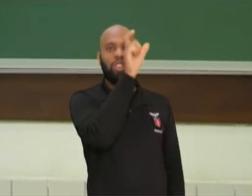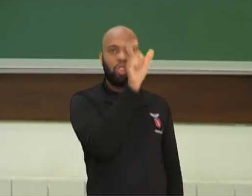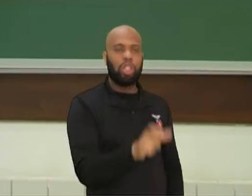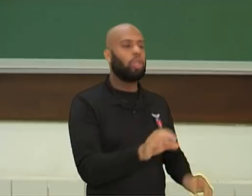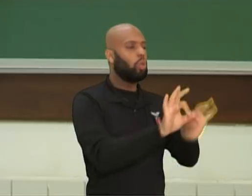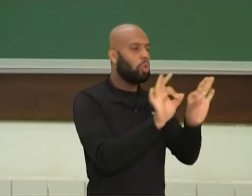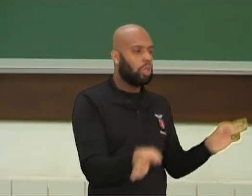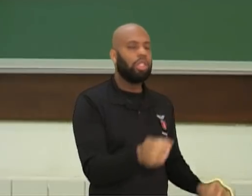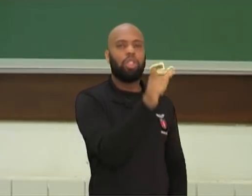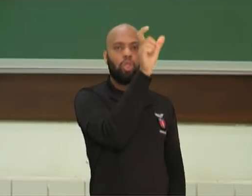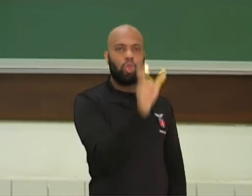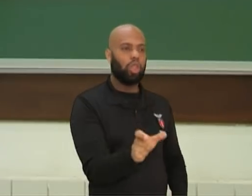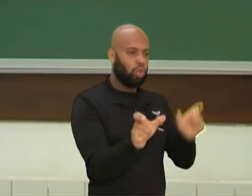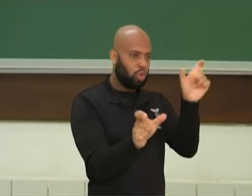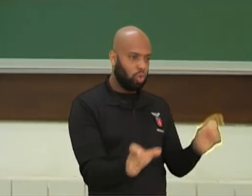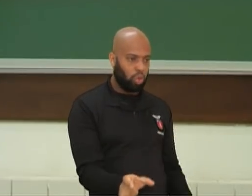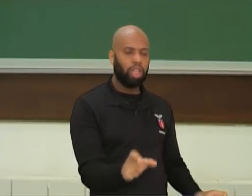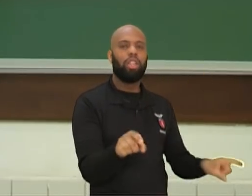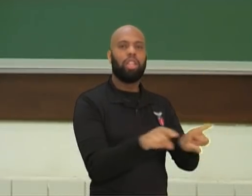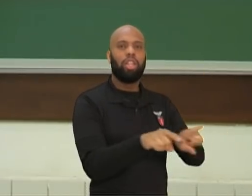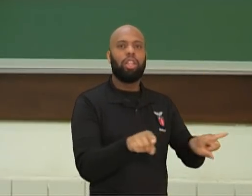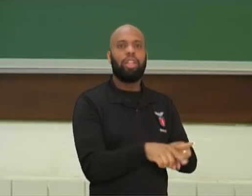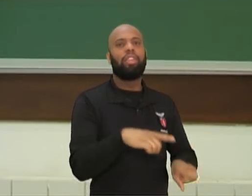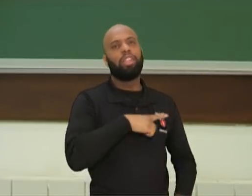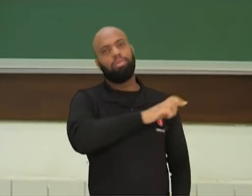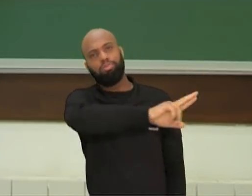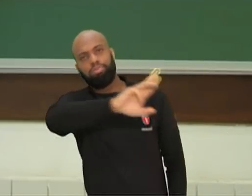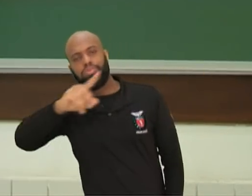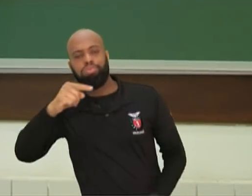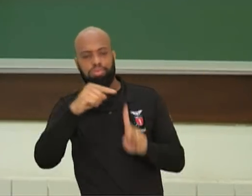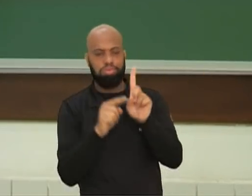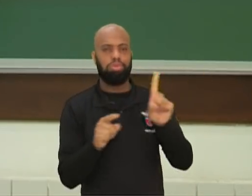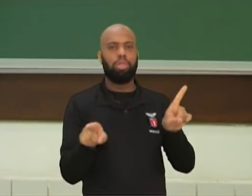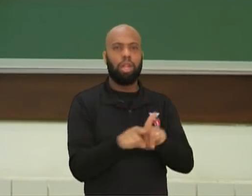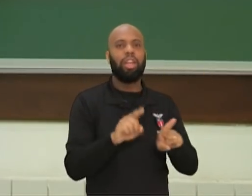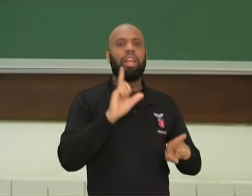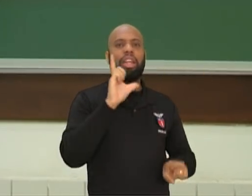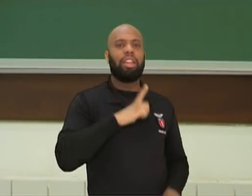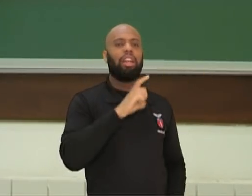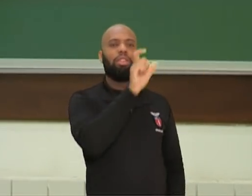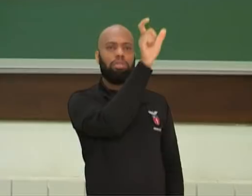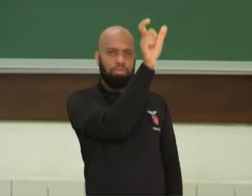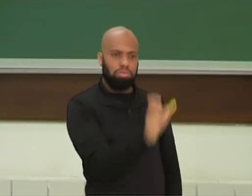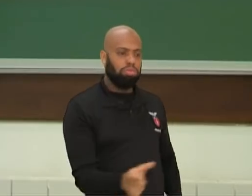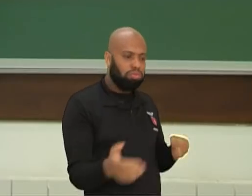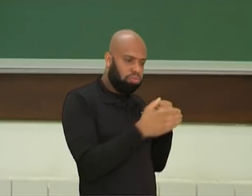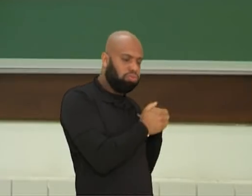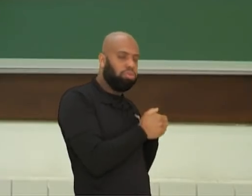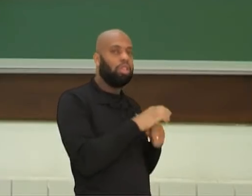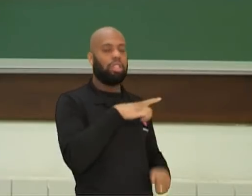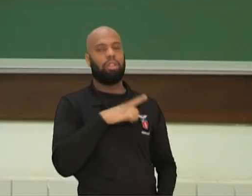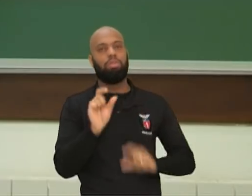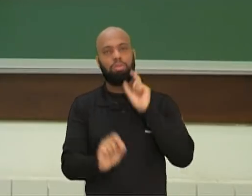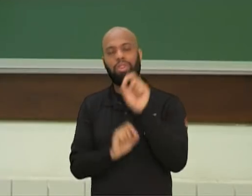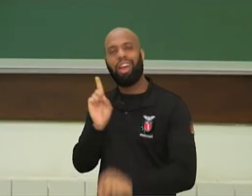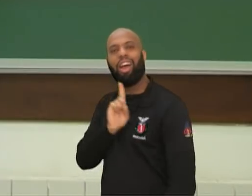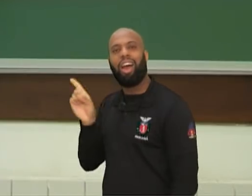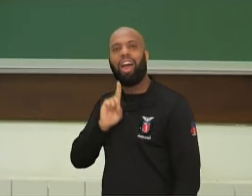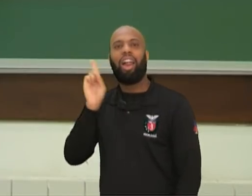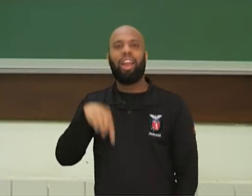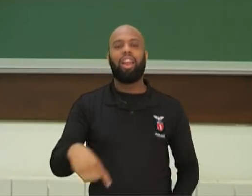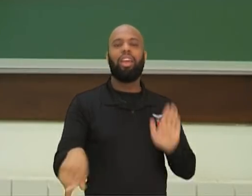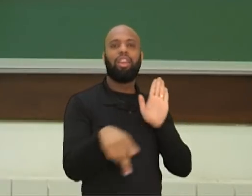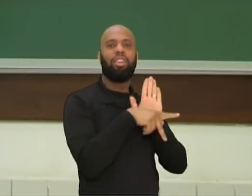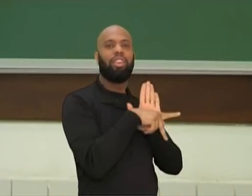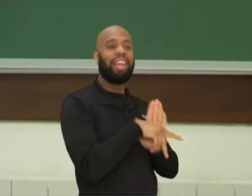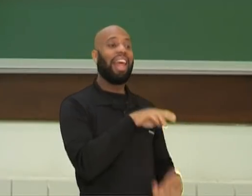sujeito simples, sujeito desinicial, enfim, vários e outros. Nós temos aqui a marcação pela